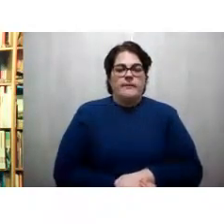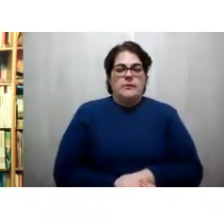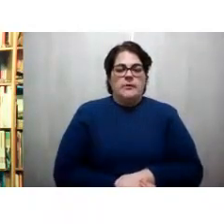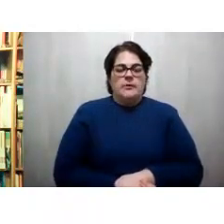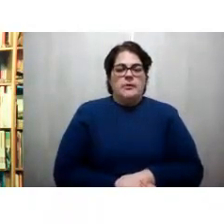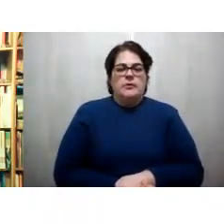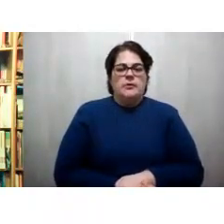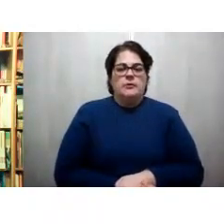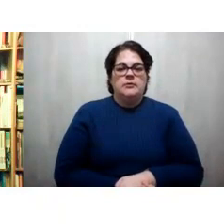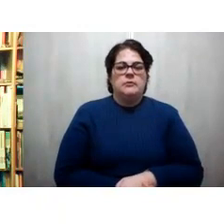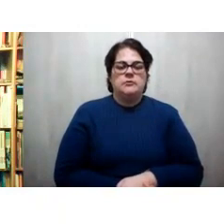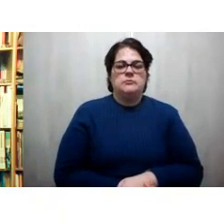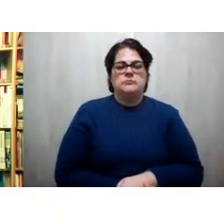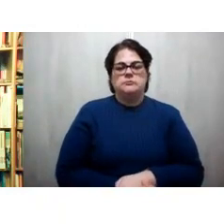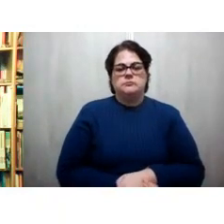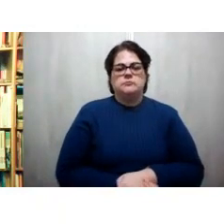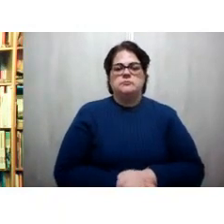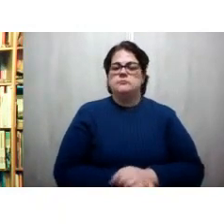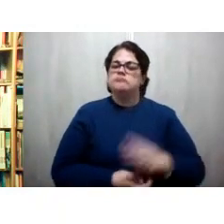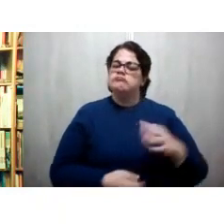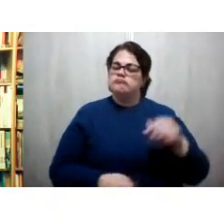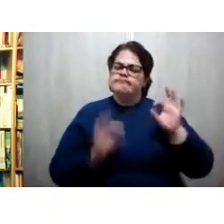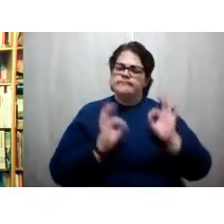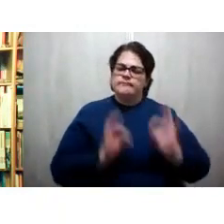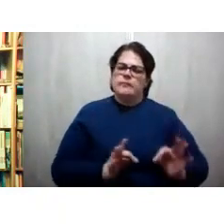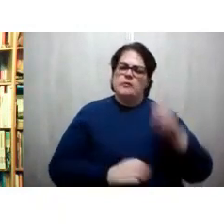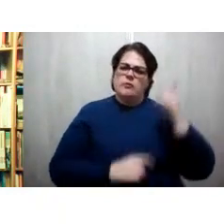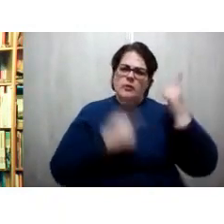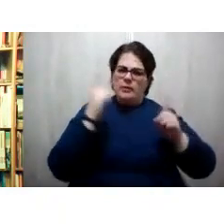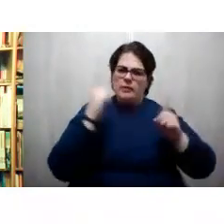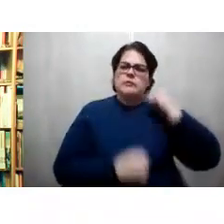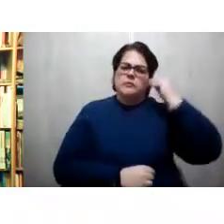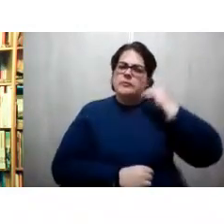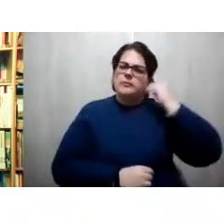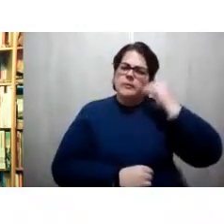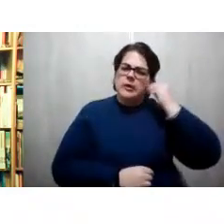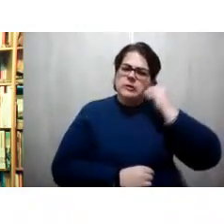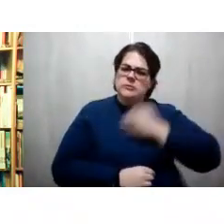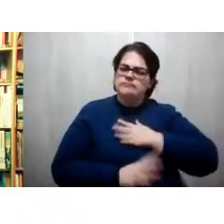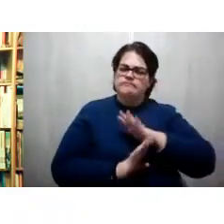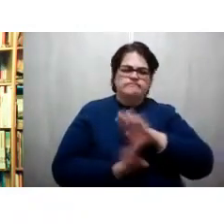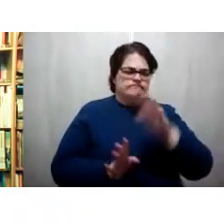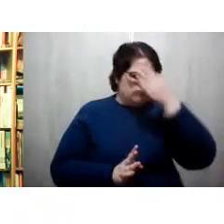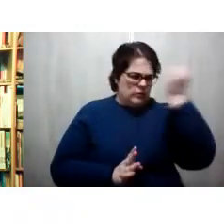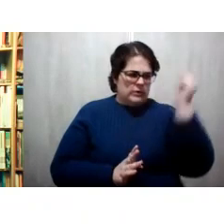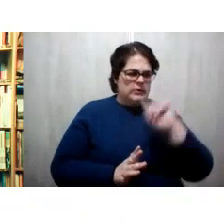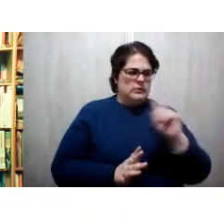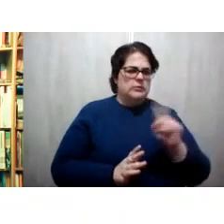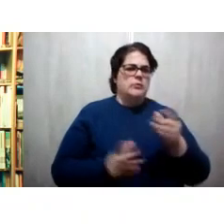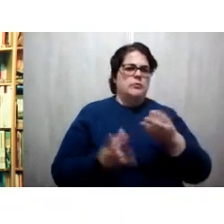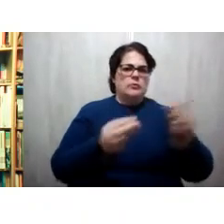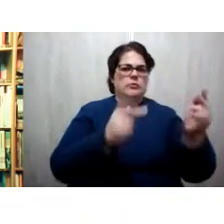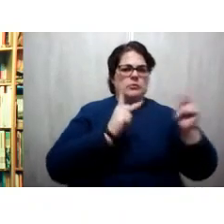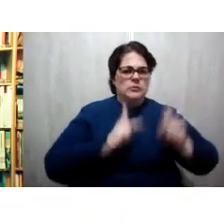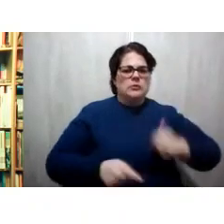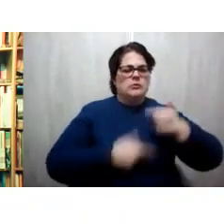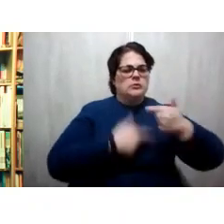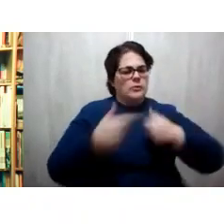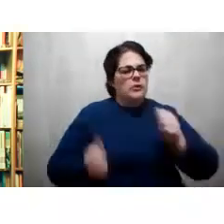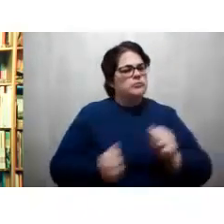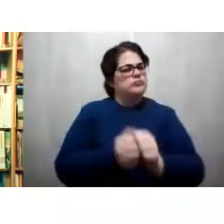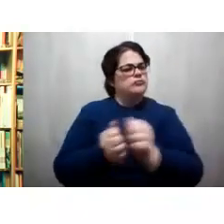uma experiência inesquecível, um trabalho feito a muitas mãos. E